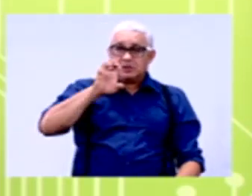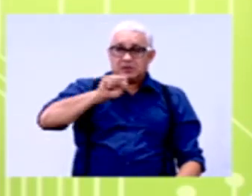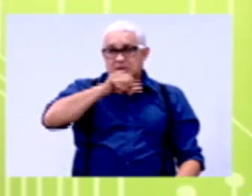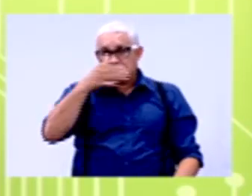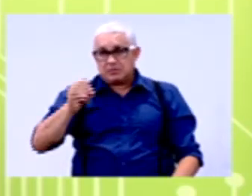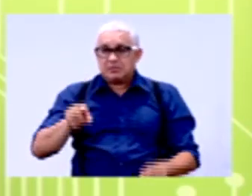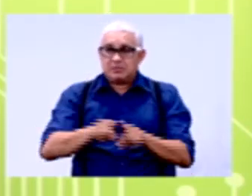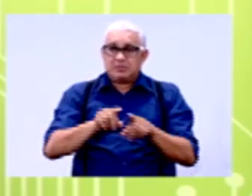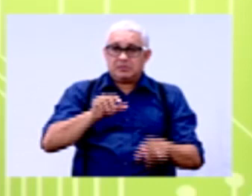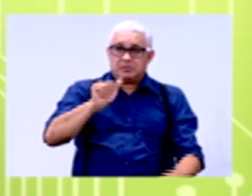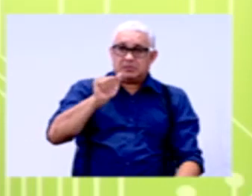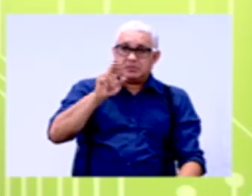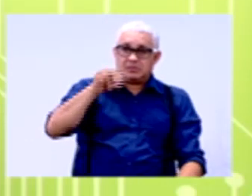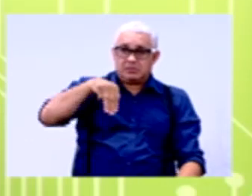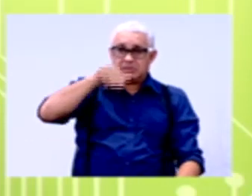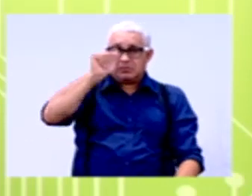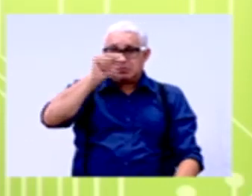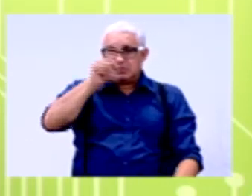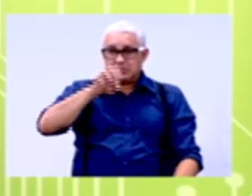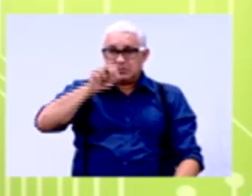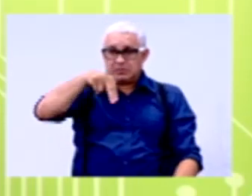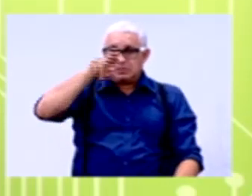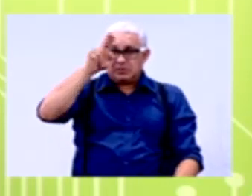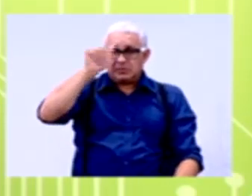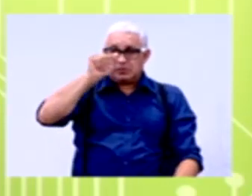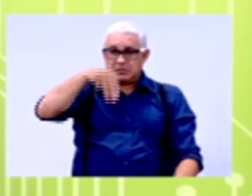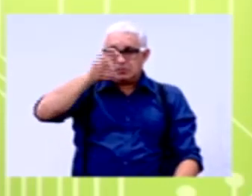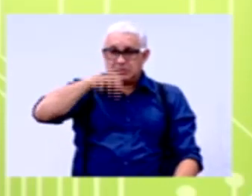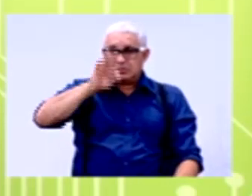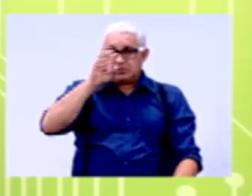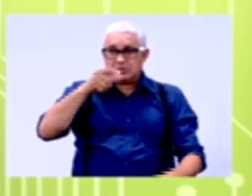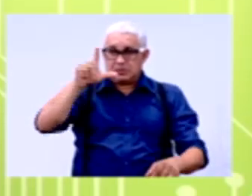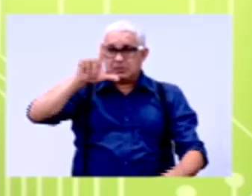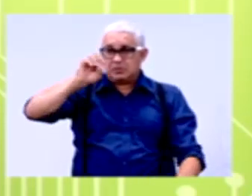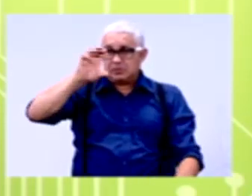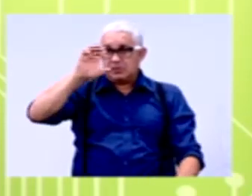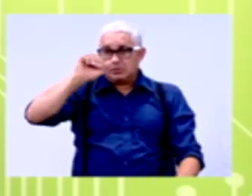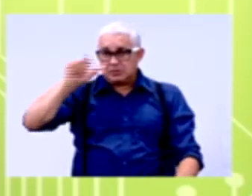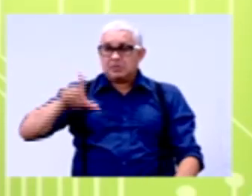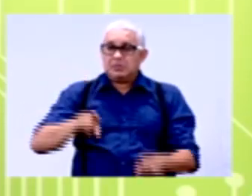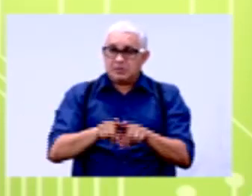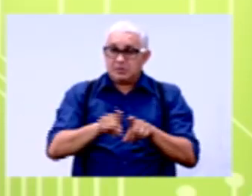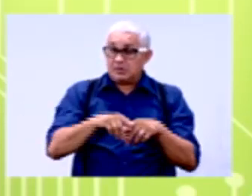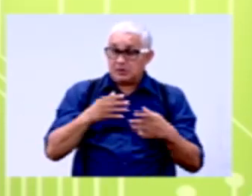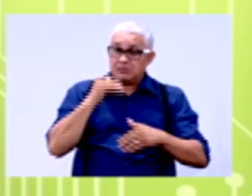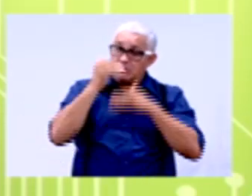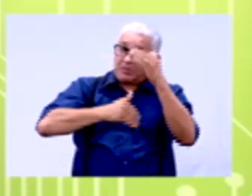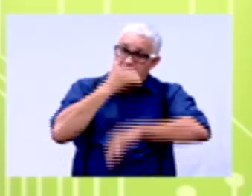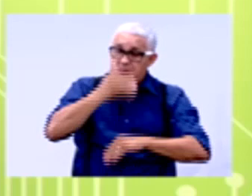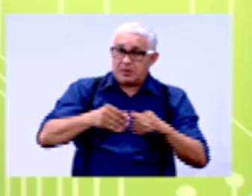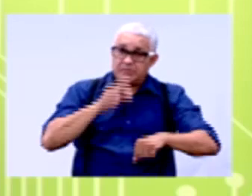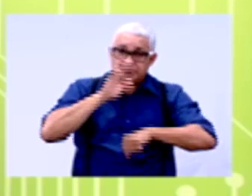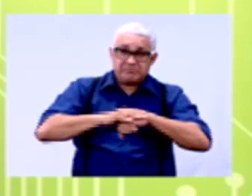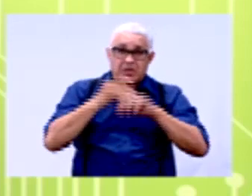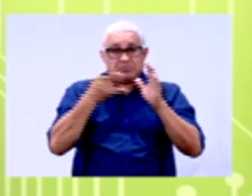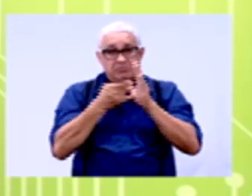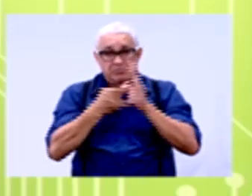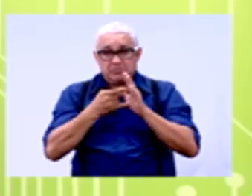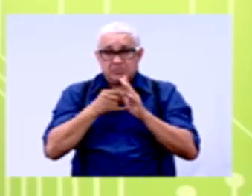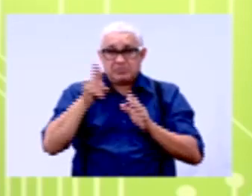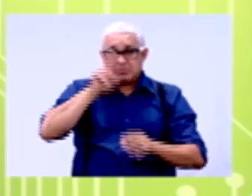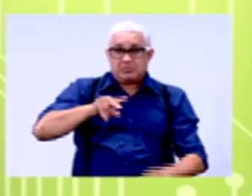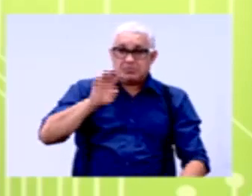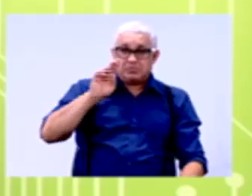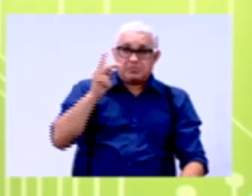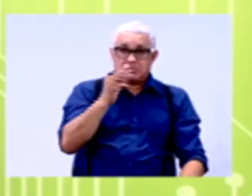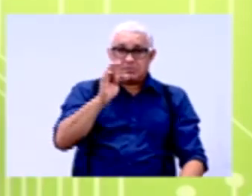gente viu hoje, né? E é a evolução da nossa forma de programar, né, utilizando o HTML5,